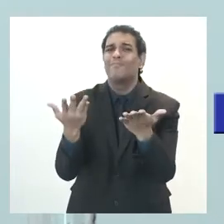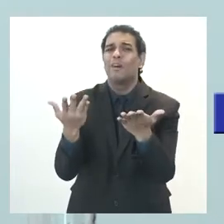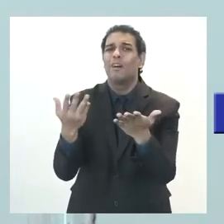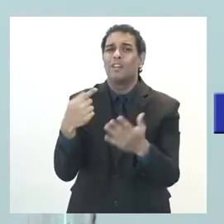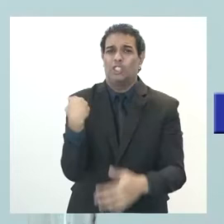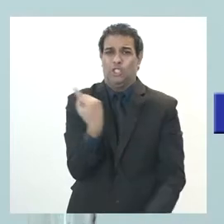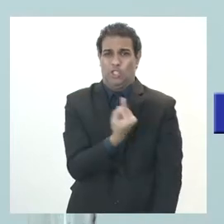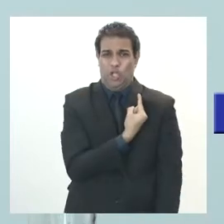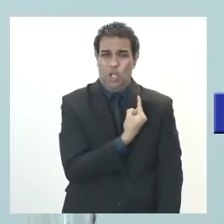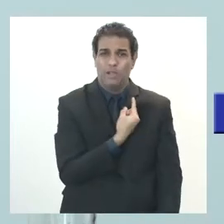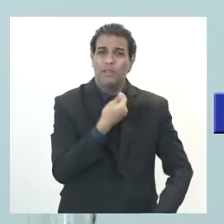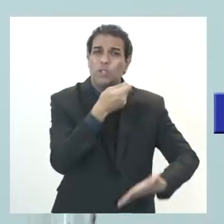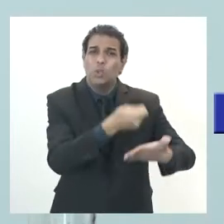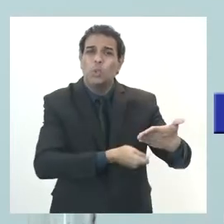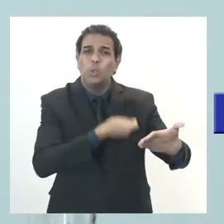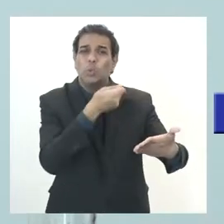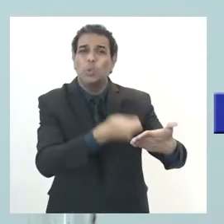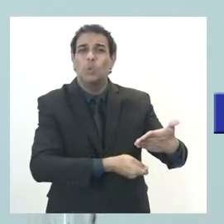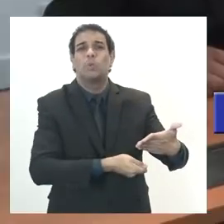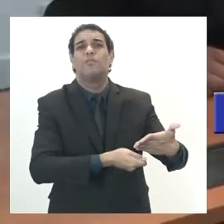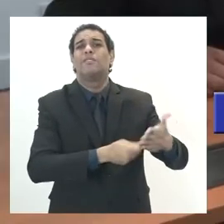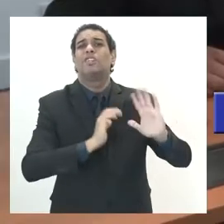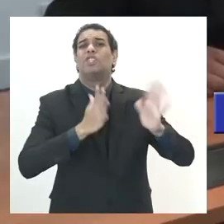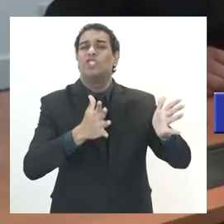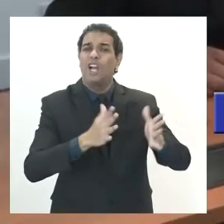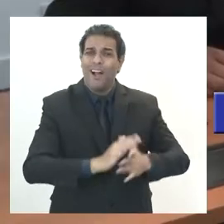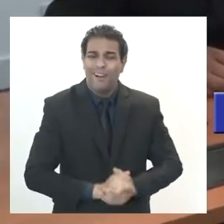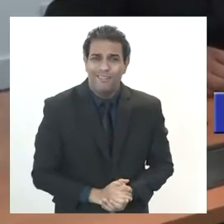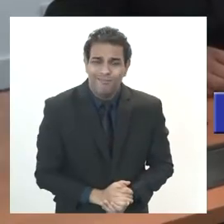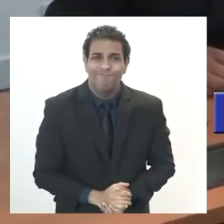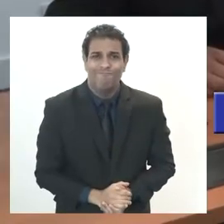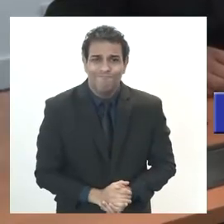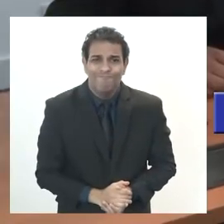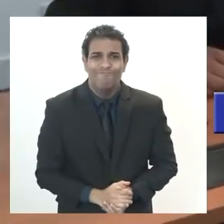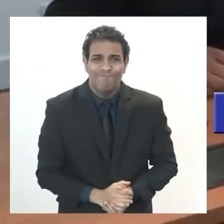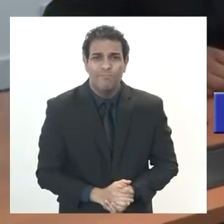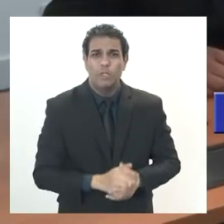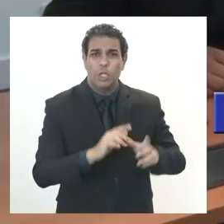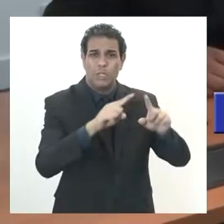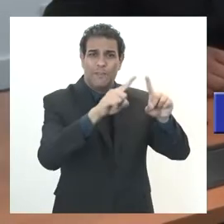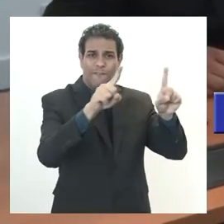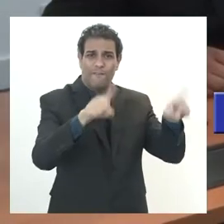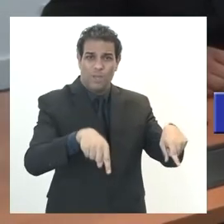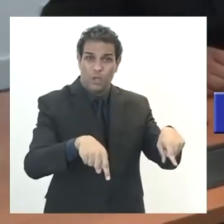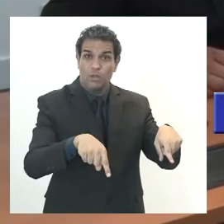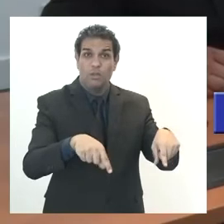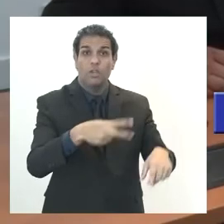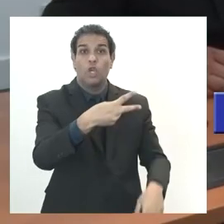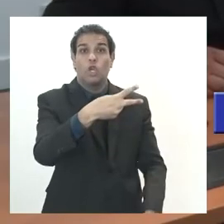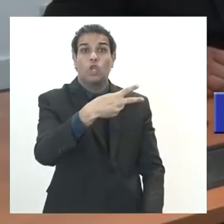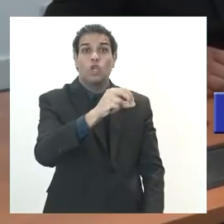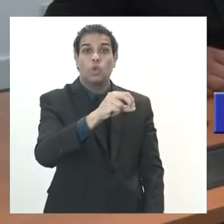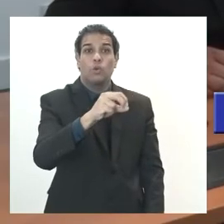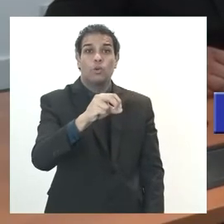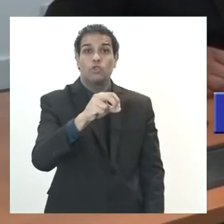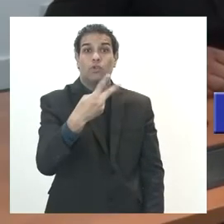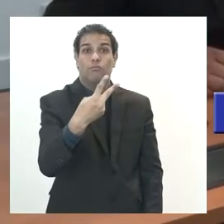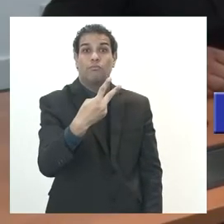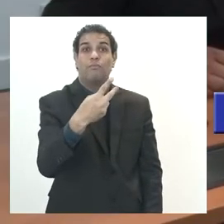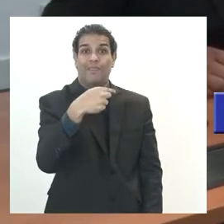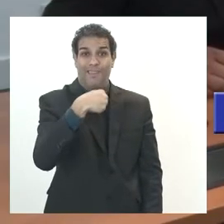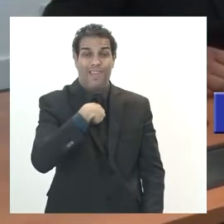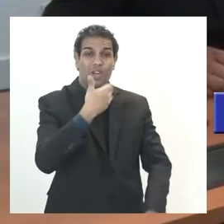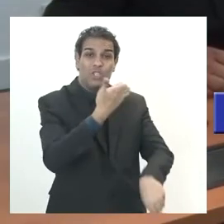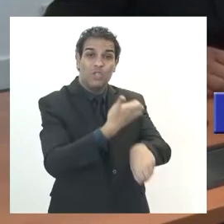nós que estamos nessa luta eu não sei nessa luta no serviço público em 2002 quando eu fui